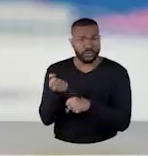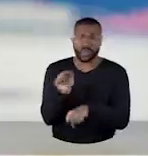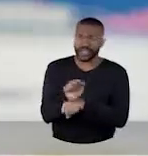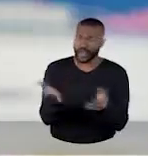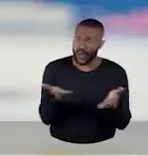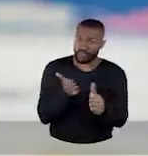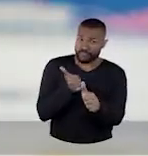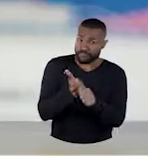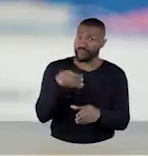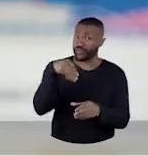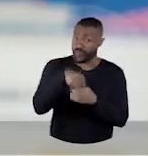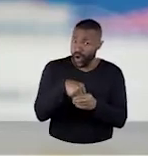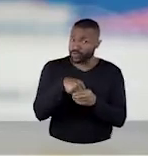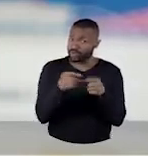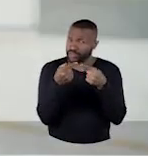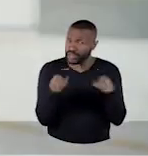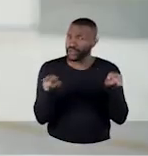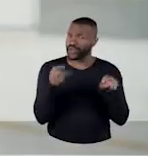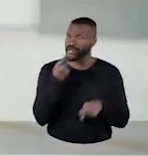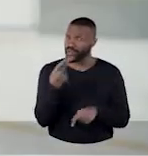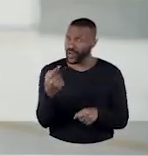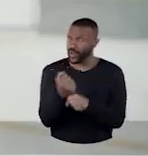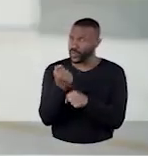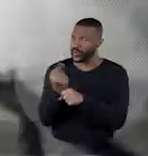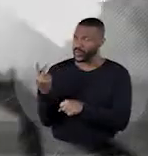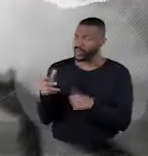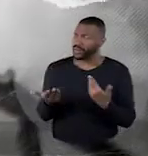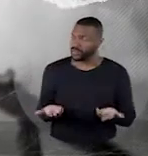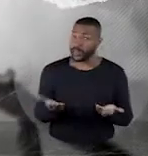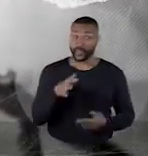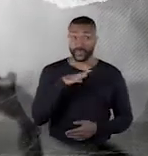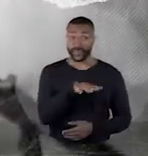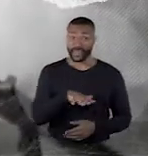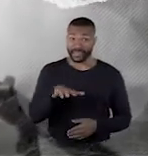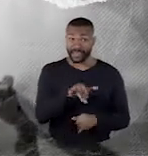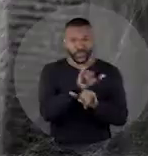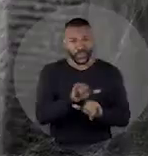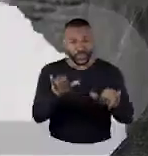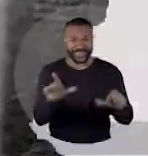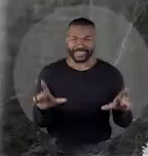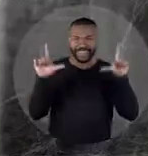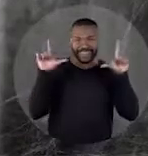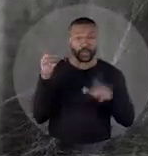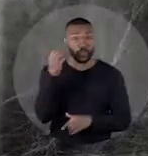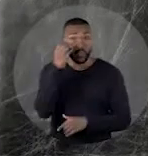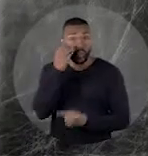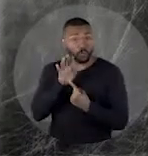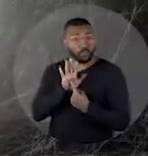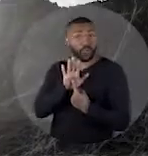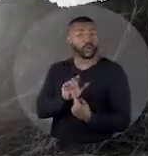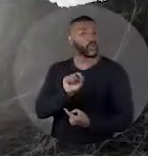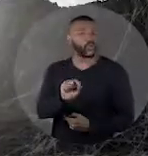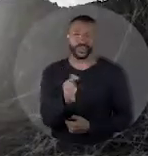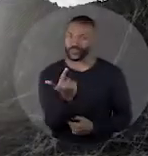agora vem na véspera das eleições inaugurar para falar que foi obra deles. Né? Na cidade da propaganda de Bruno aparece até